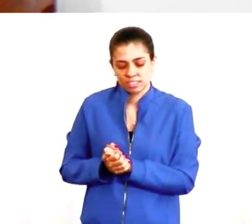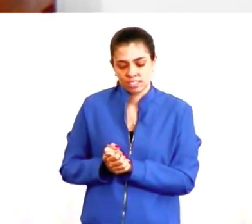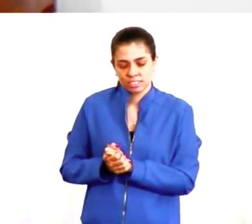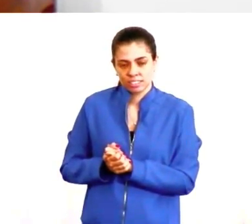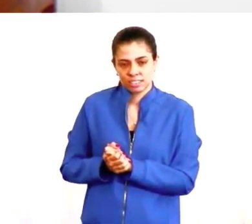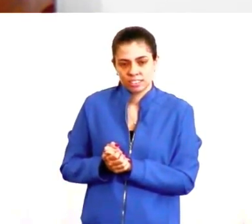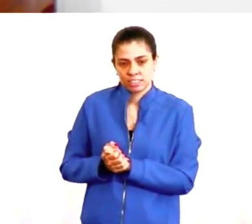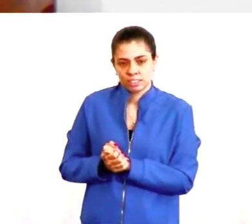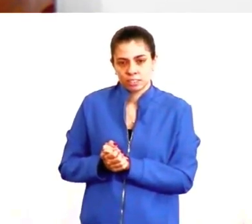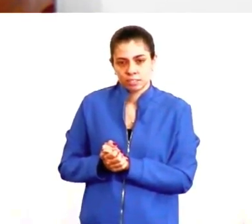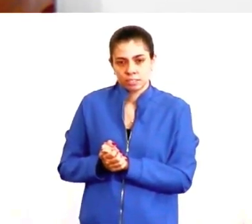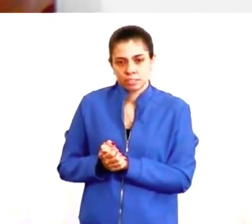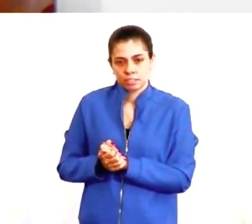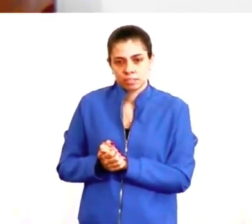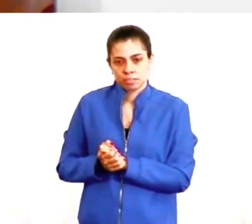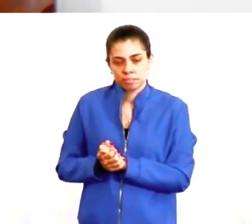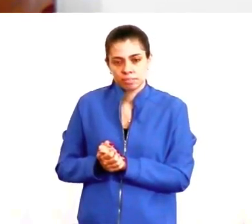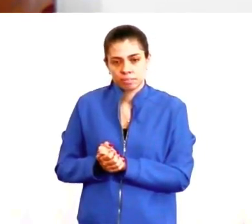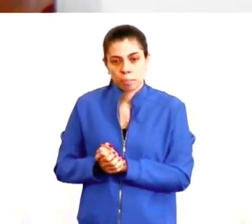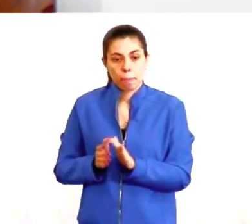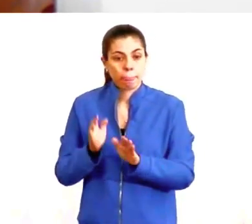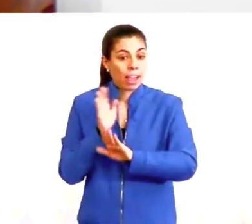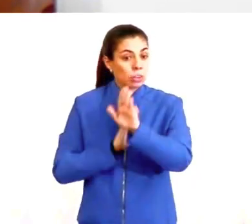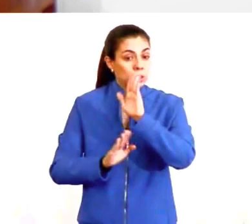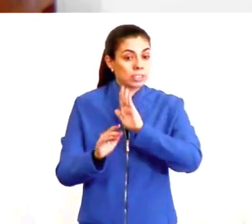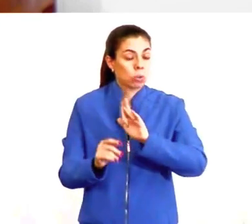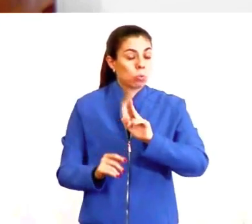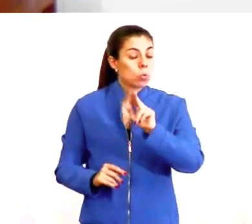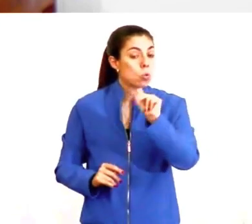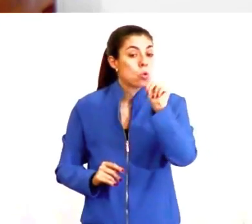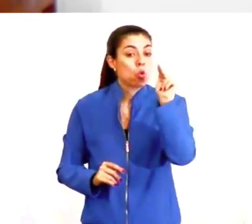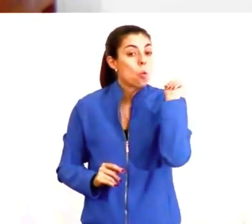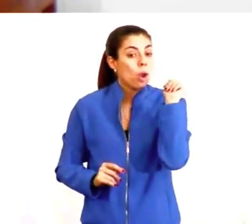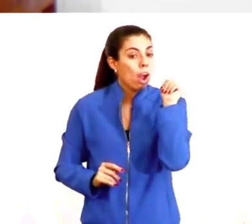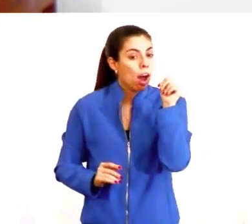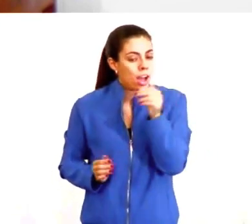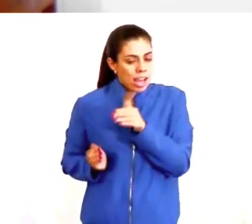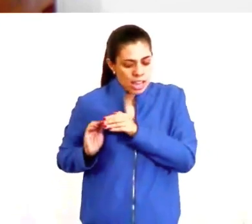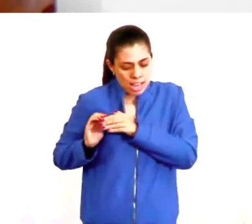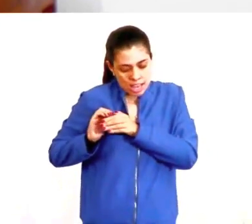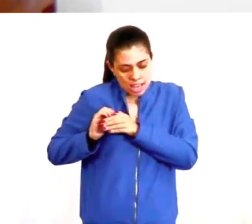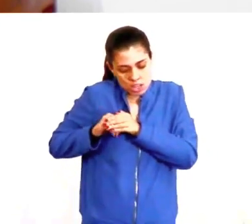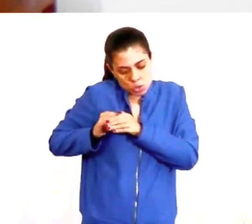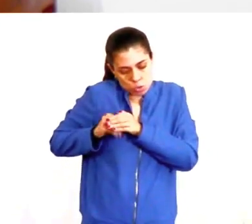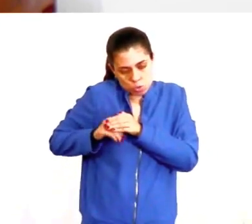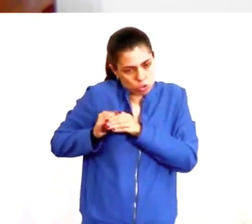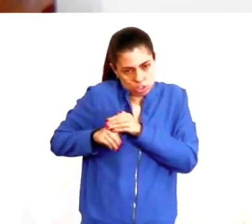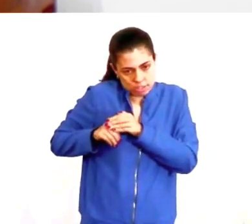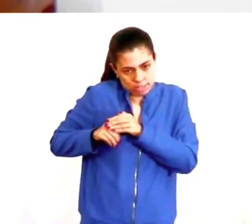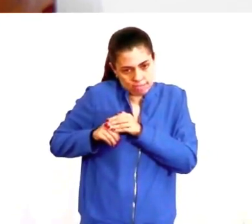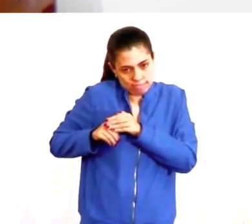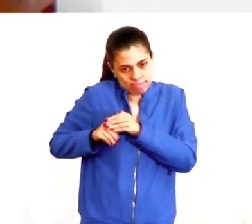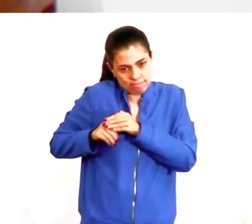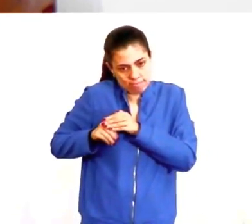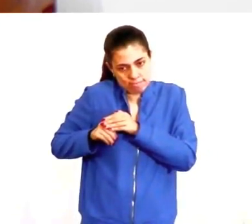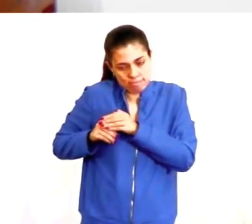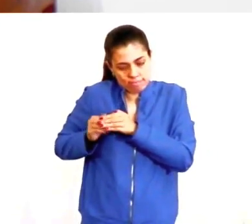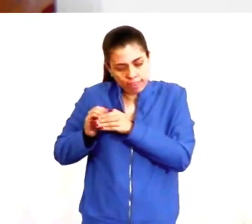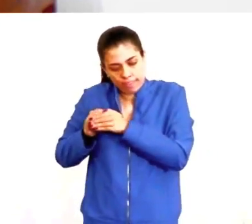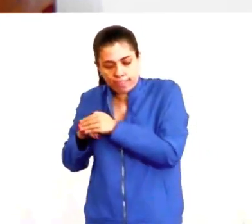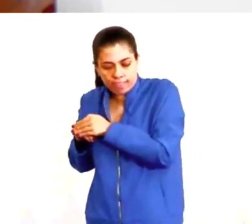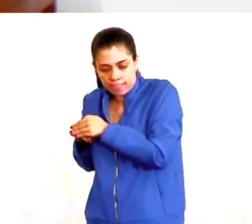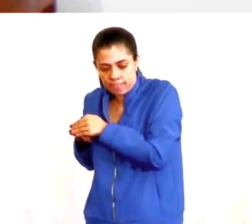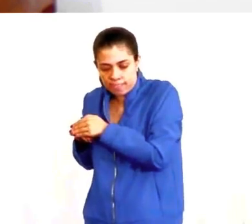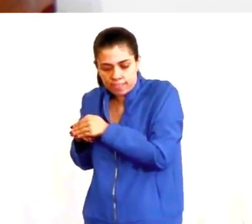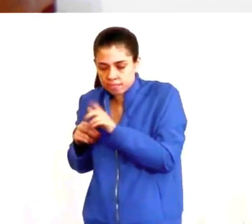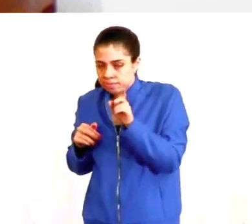escondido. As liturgias de adorações no mundo, em tese, são duas: uma templista e